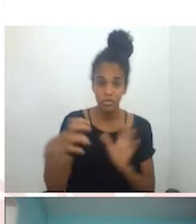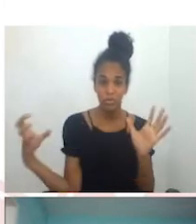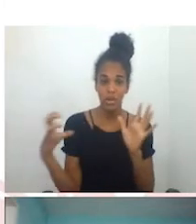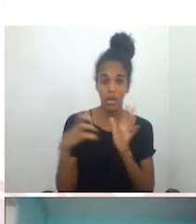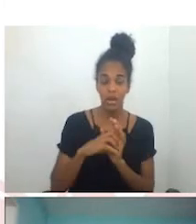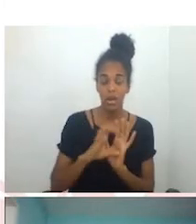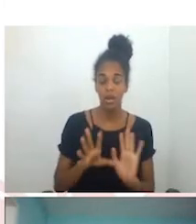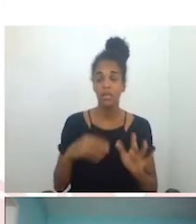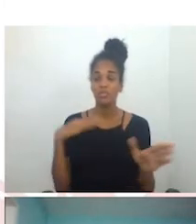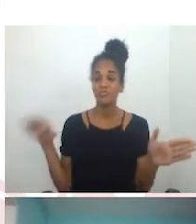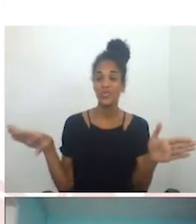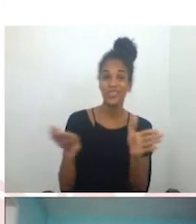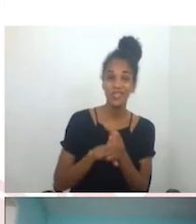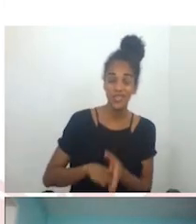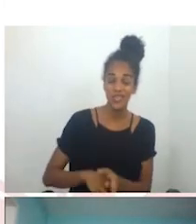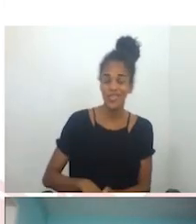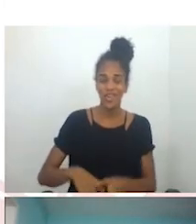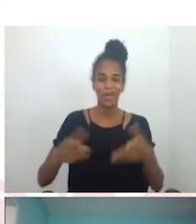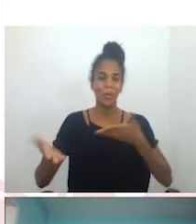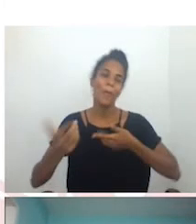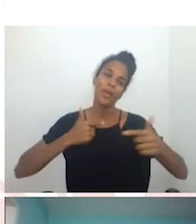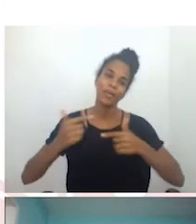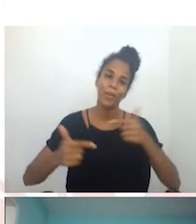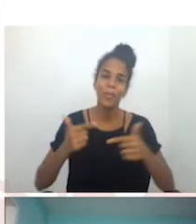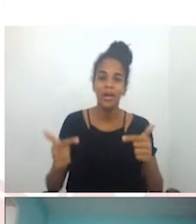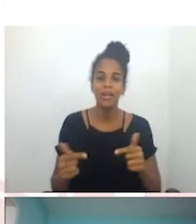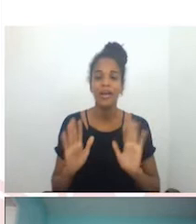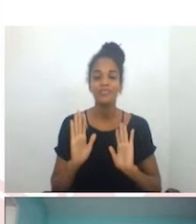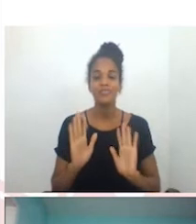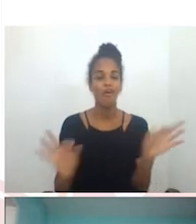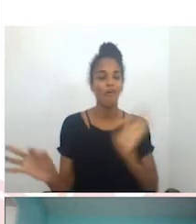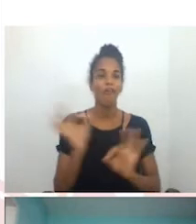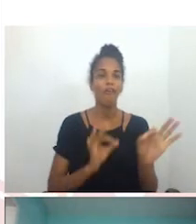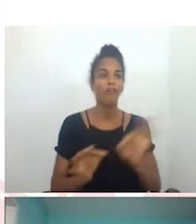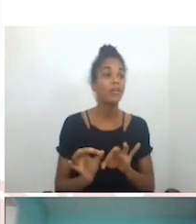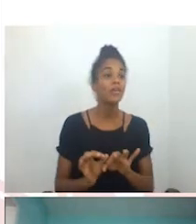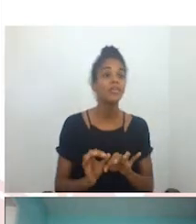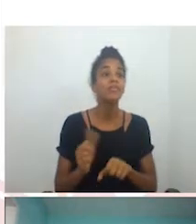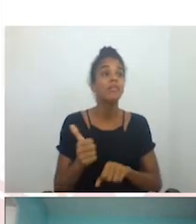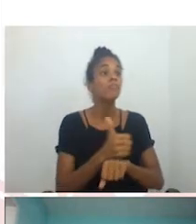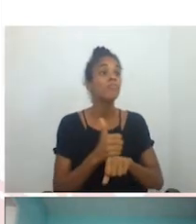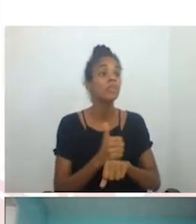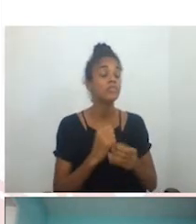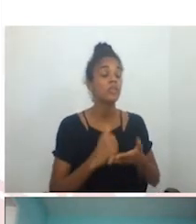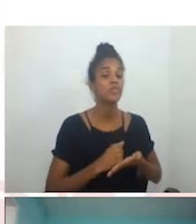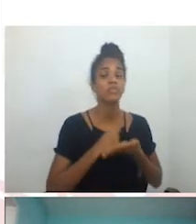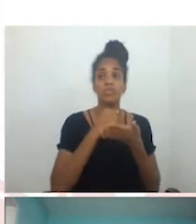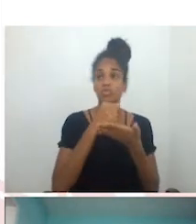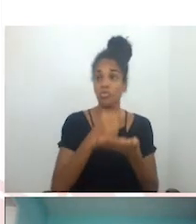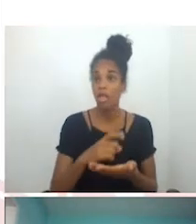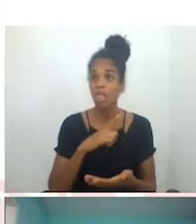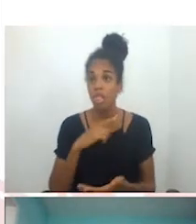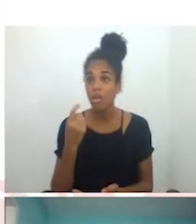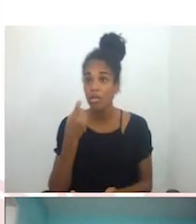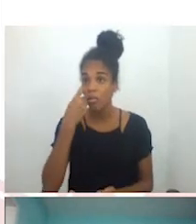no plantão, já defina qual vai ser a equipe, caso haja uma intubação, que no tempo de coronavírus tinha